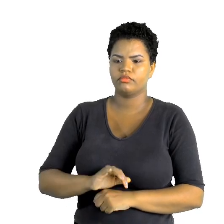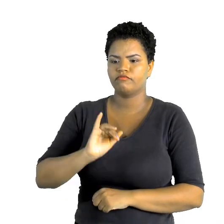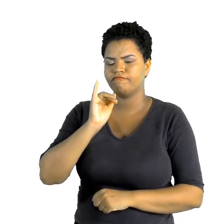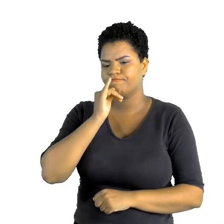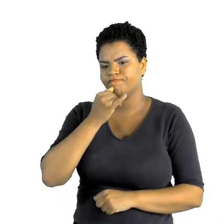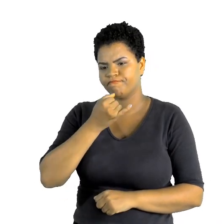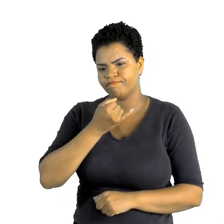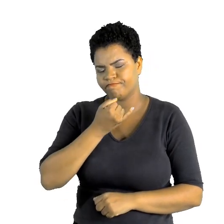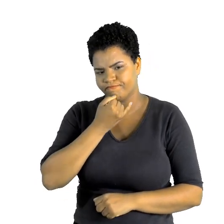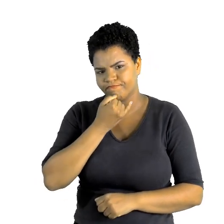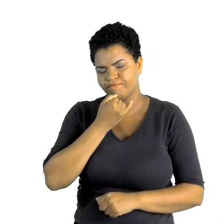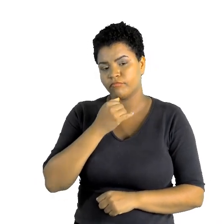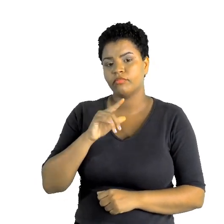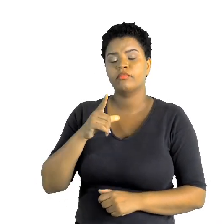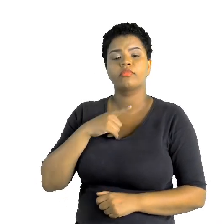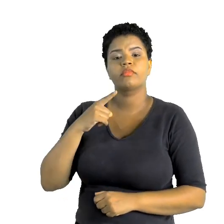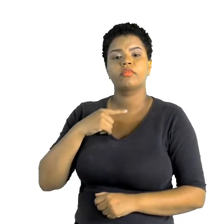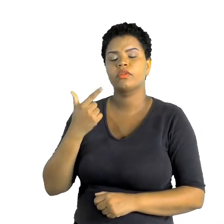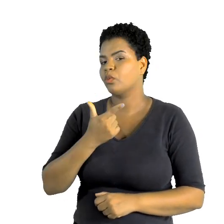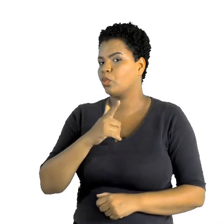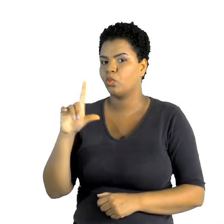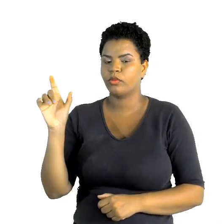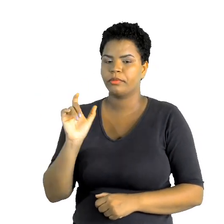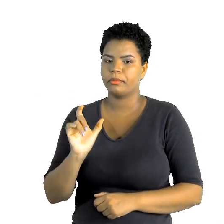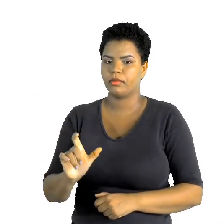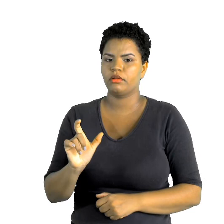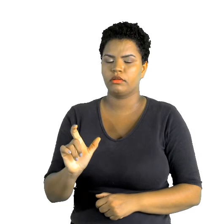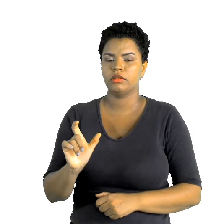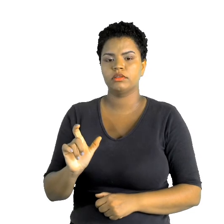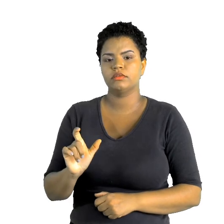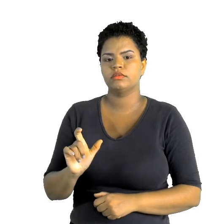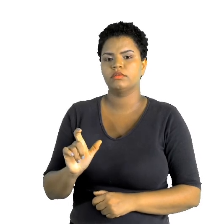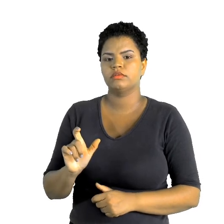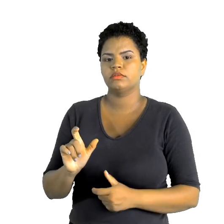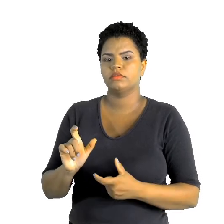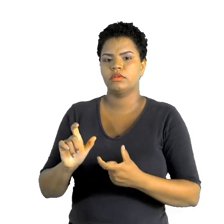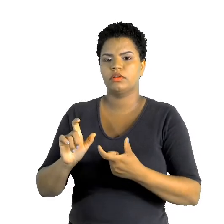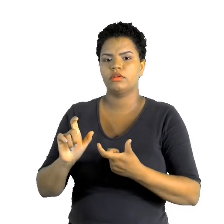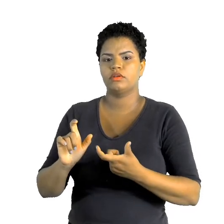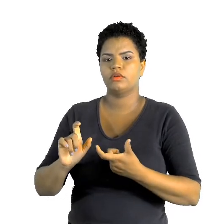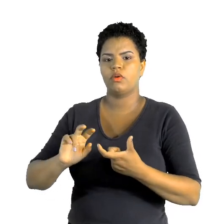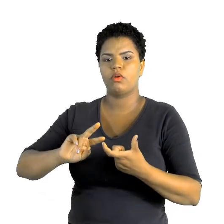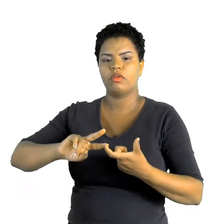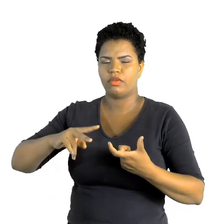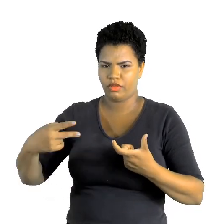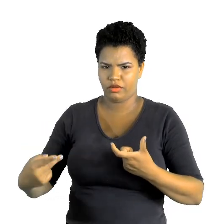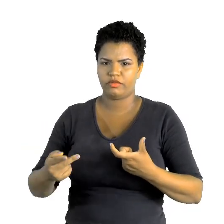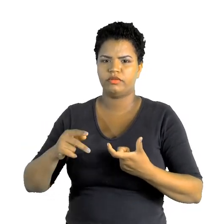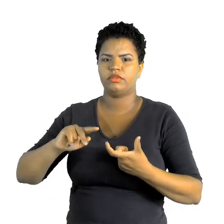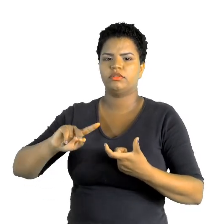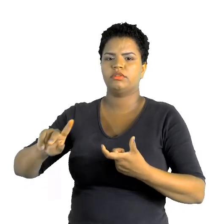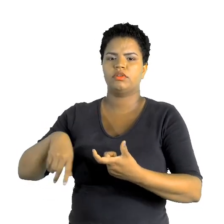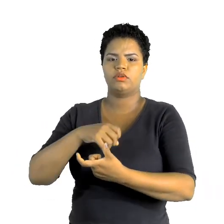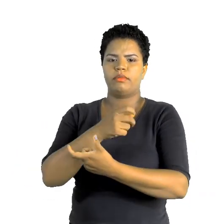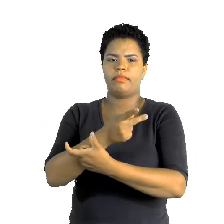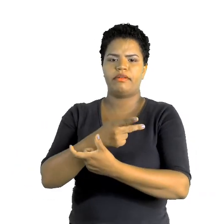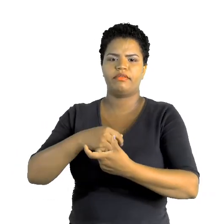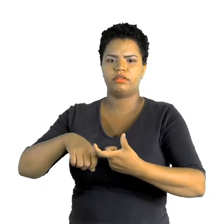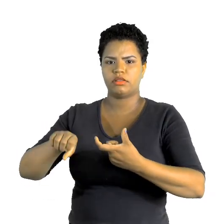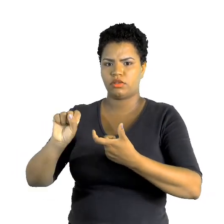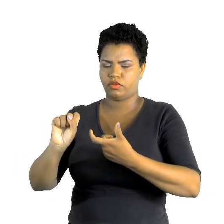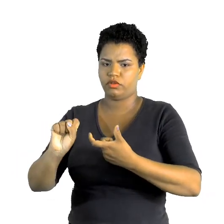Infelizmente, ó, aqui nós já temos uma outra palavra também com a derivação de sufixação e prefixação, que é